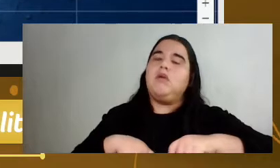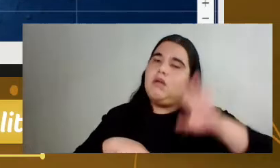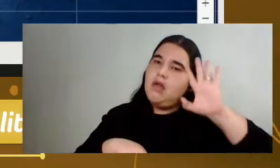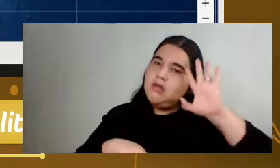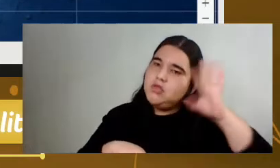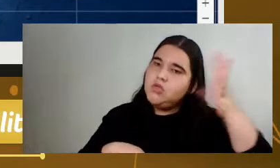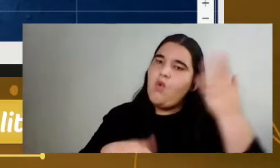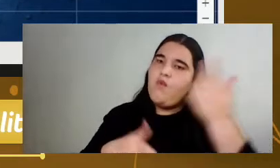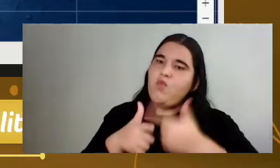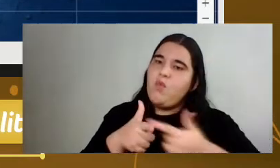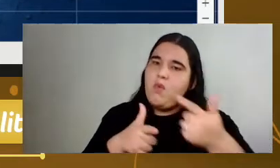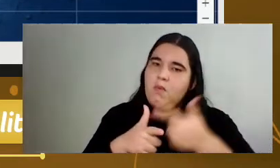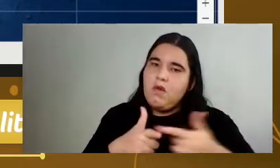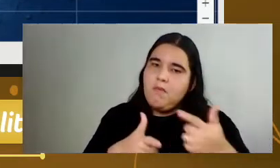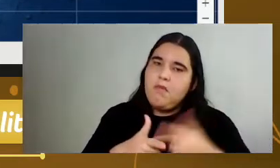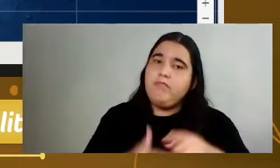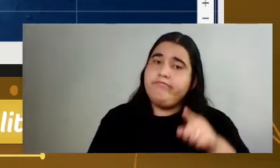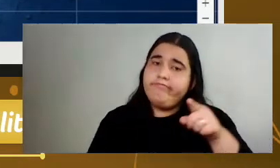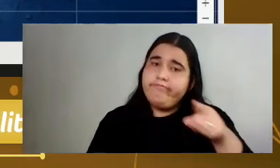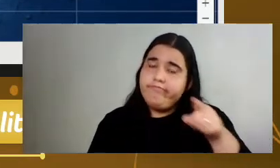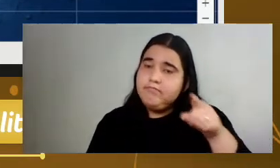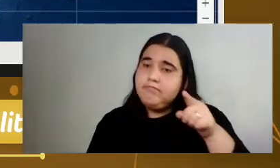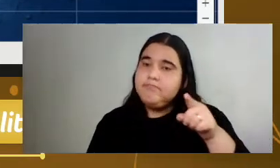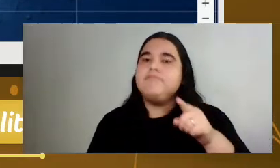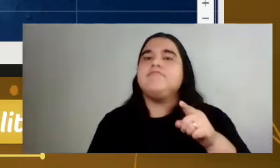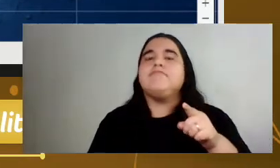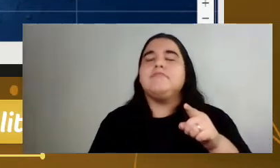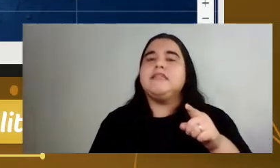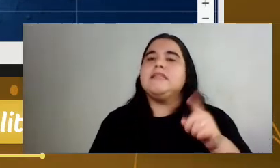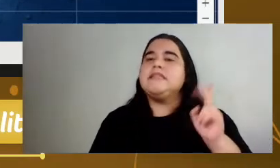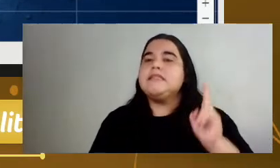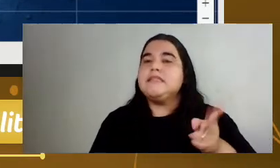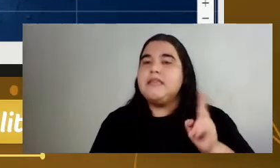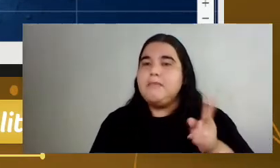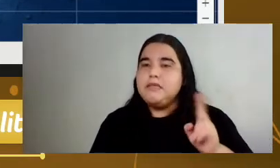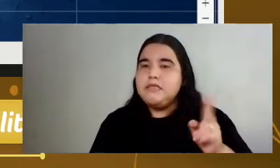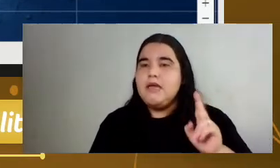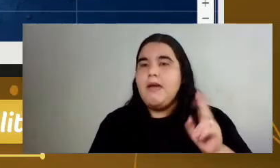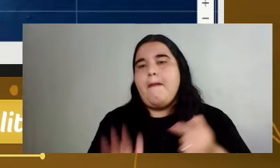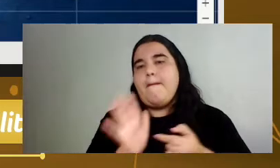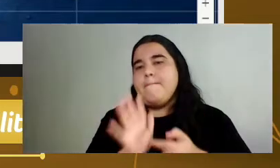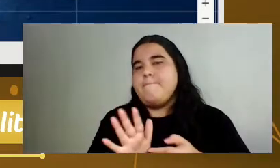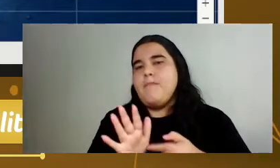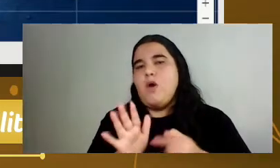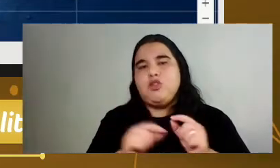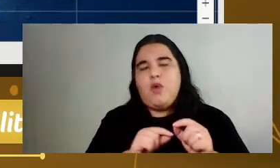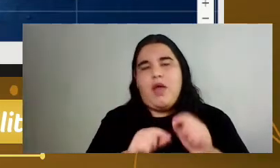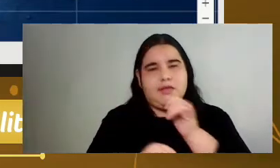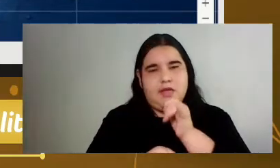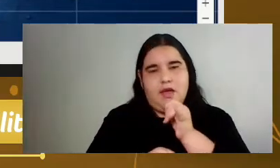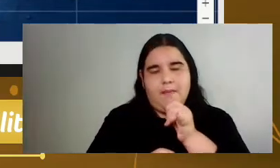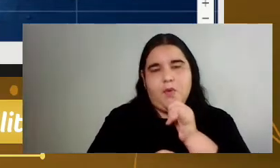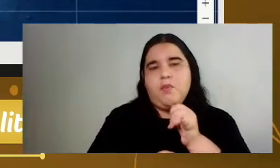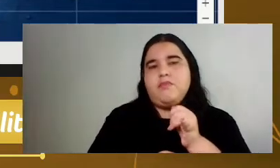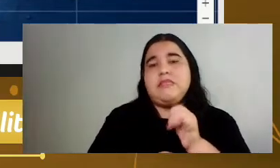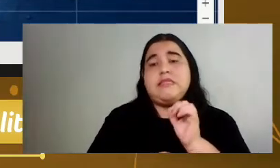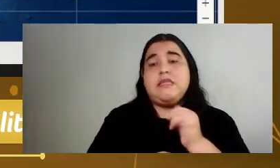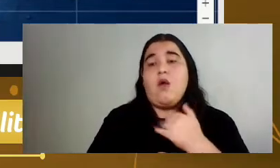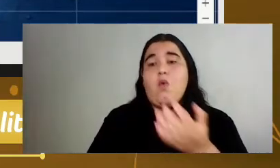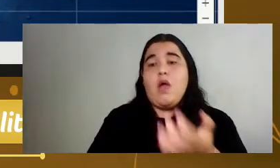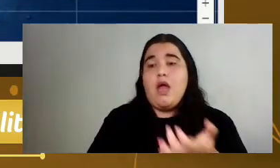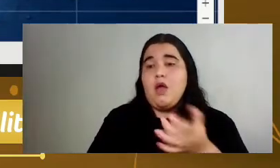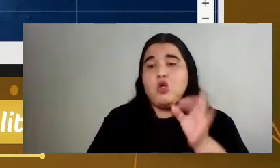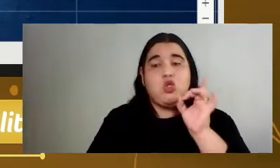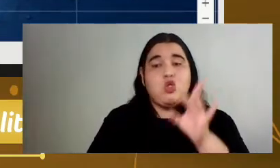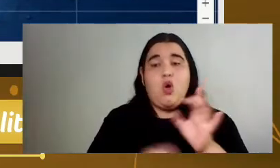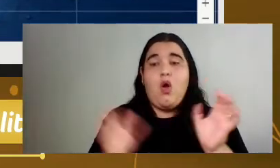E esse painel, ele sempre vai ser muito interativo. Por exemplo, se eu quiser saber só Recife aqui, eu vou clicar em cima do nome Recife,